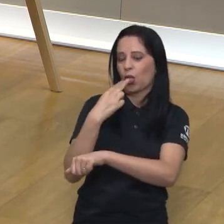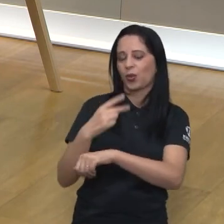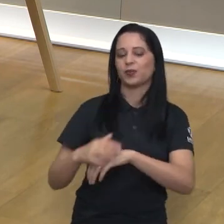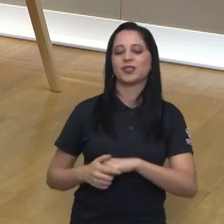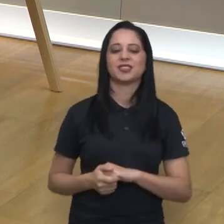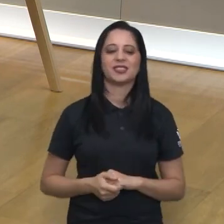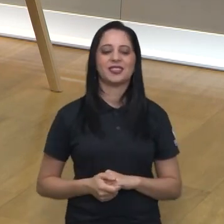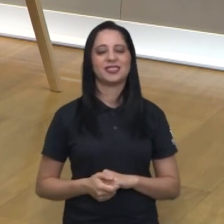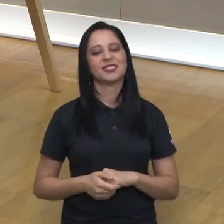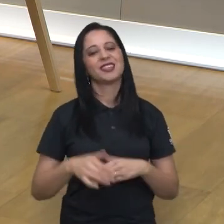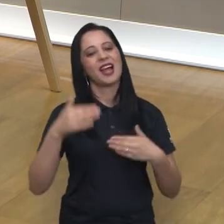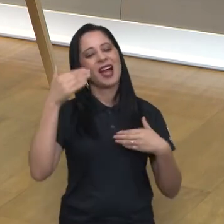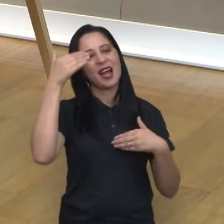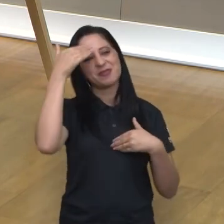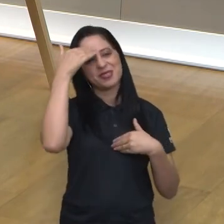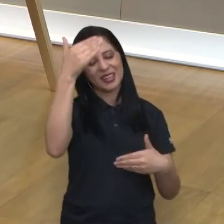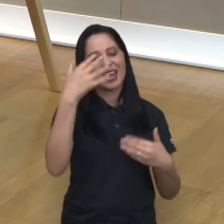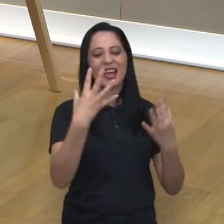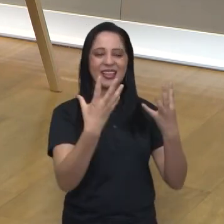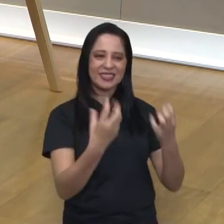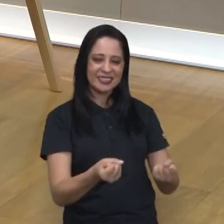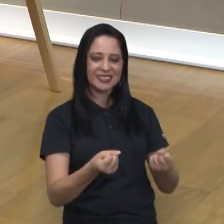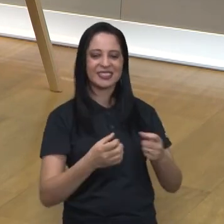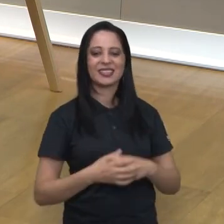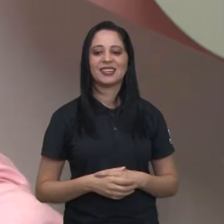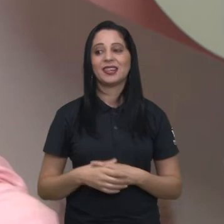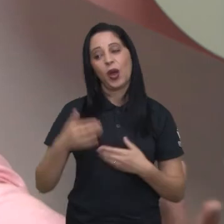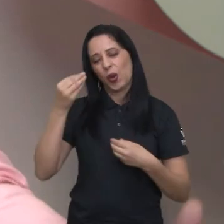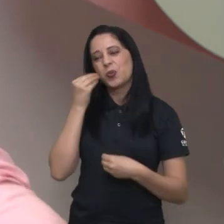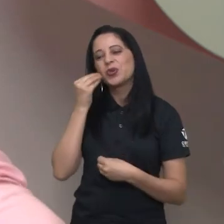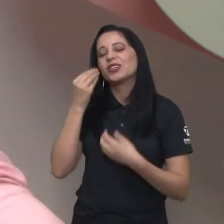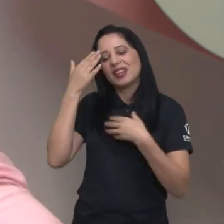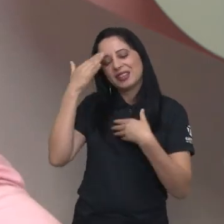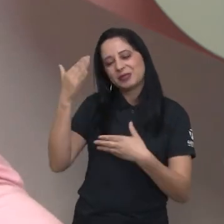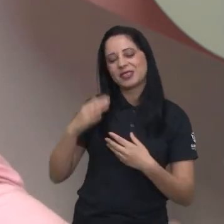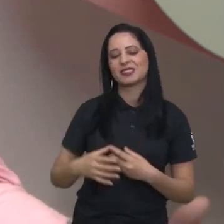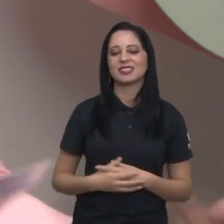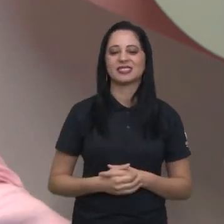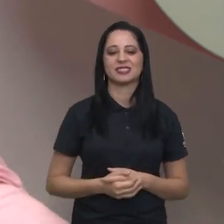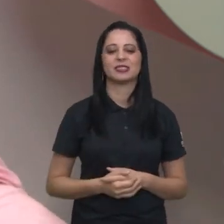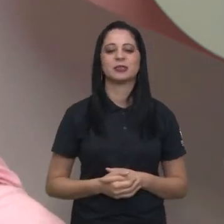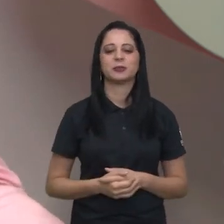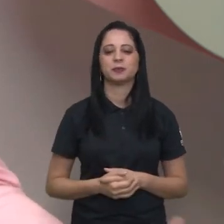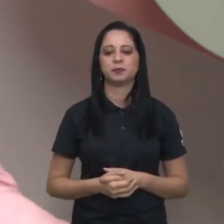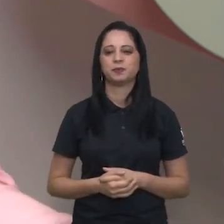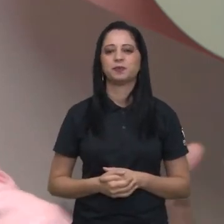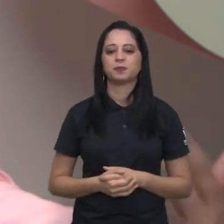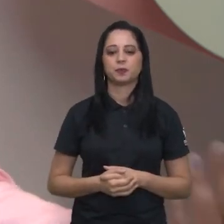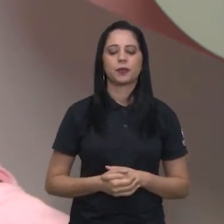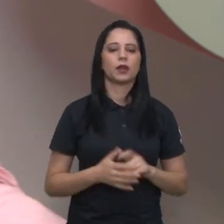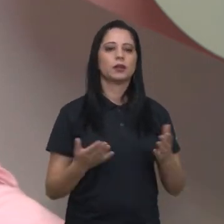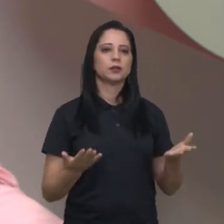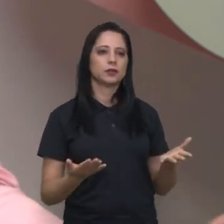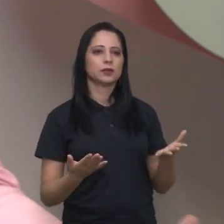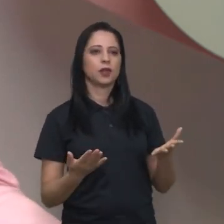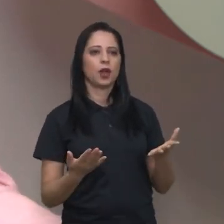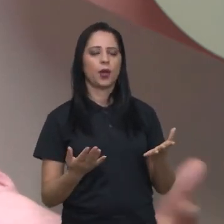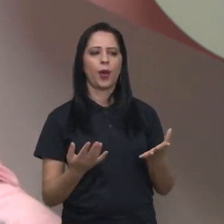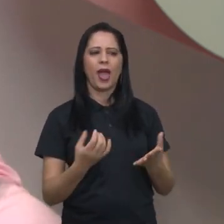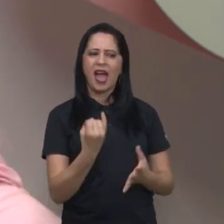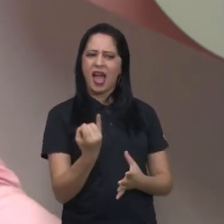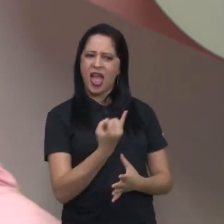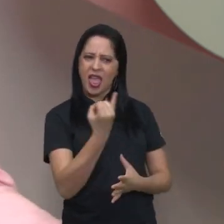que agradeço a oportunidade. Obrigada. Maravilha. Bom, qual a importância de propagar para a população em geral